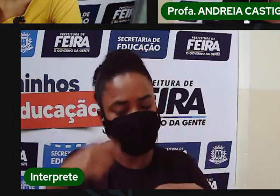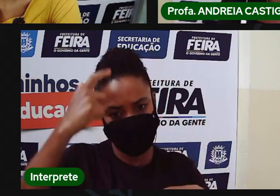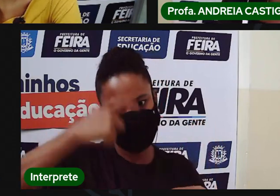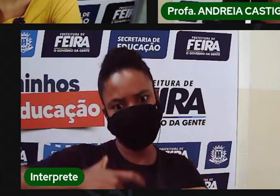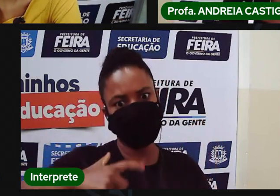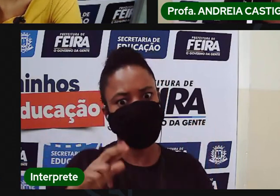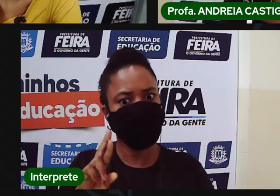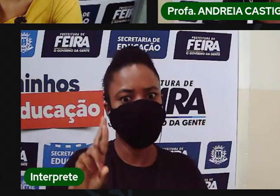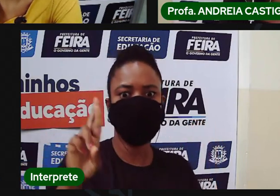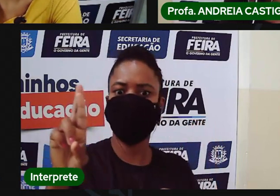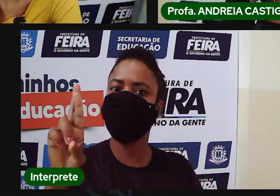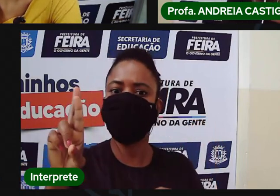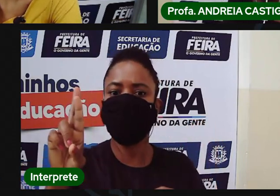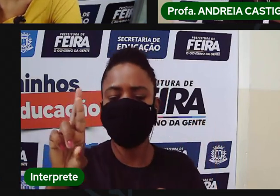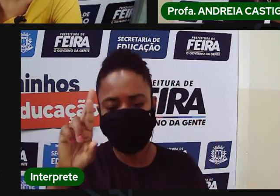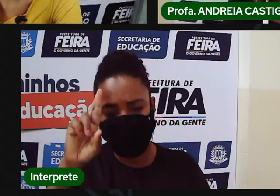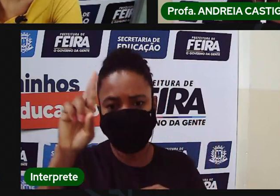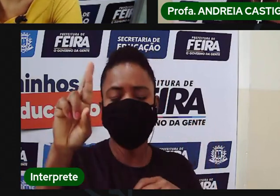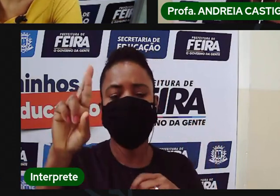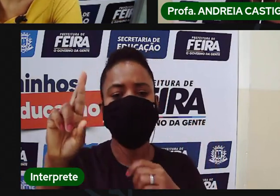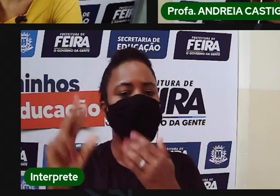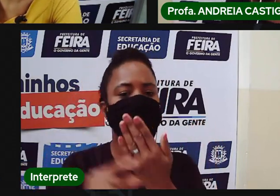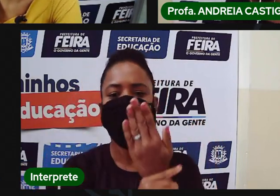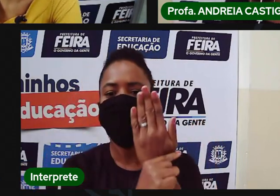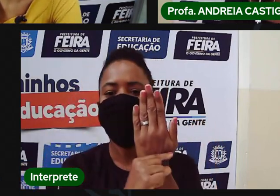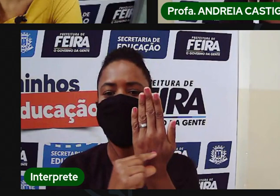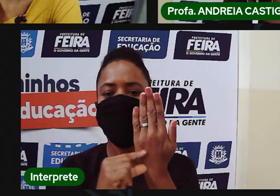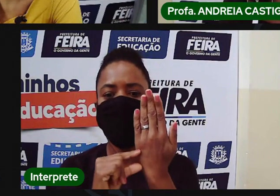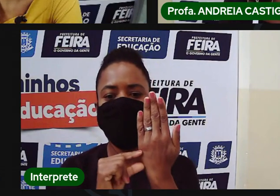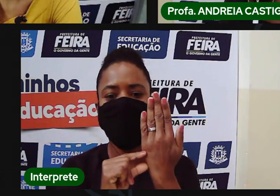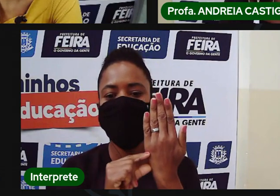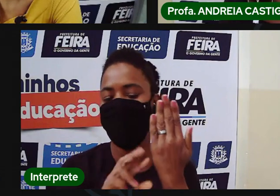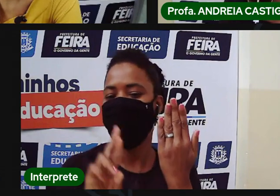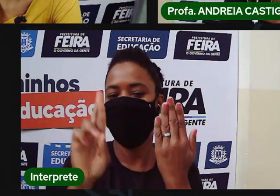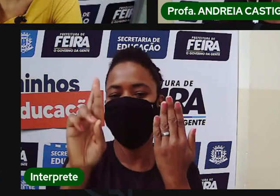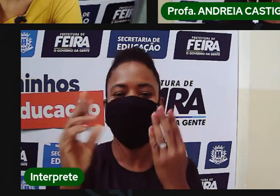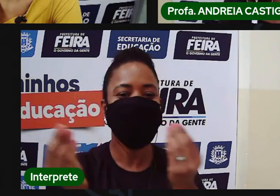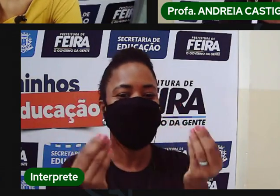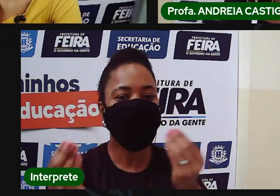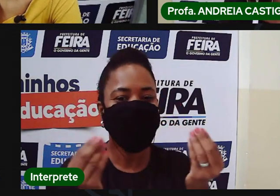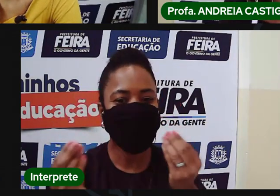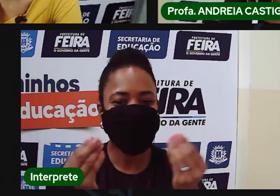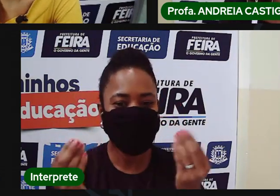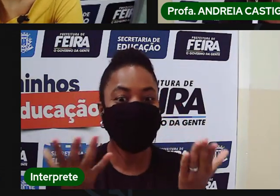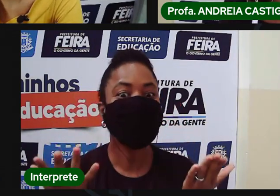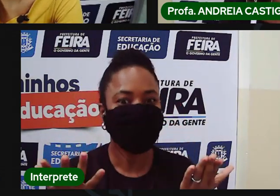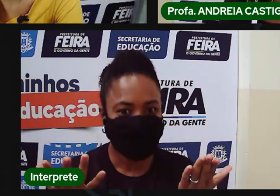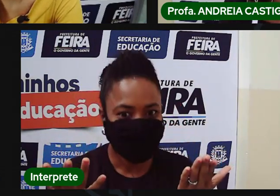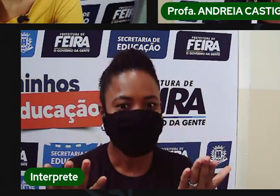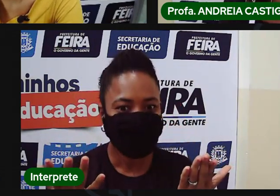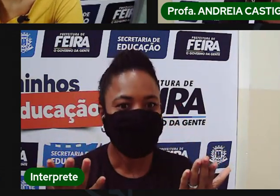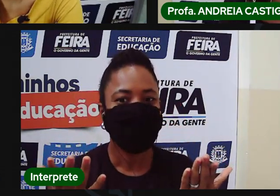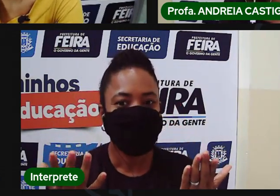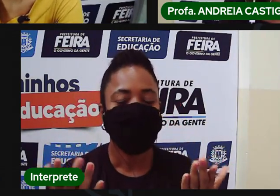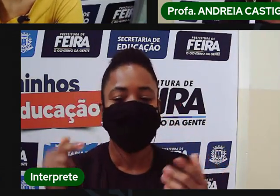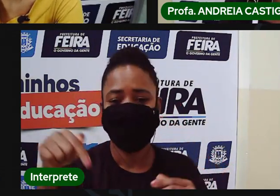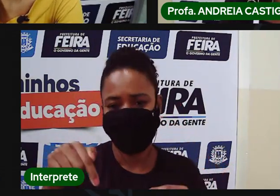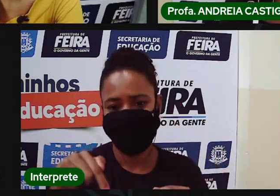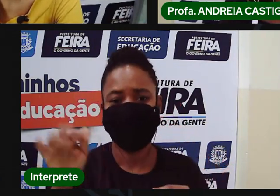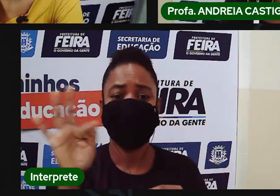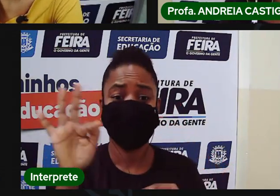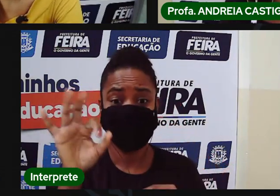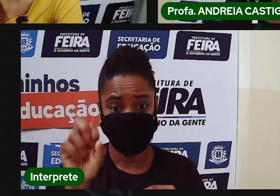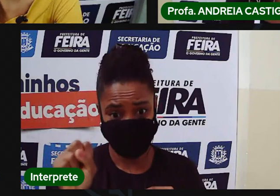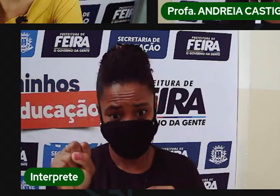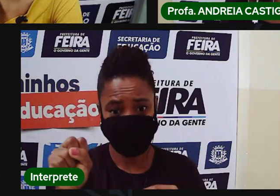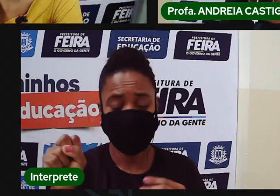possibilidades, dentro das tecnologias e também fora das tecnologias, porque a nossa realidade de Feira de Santana, temos